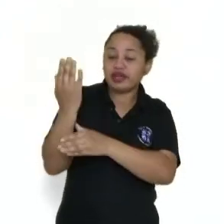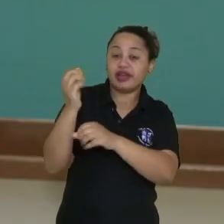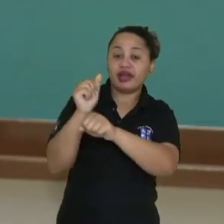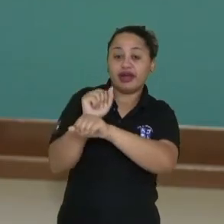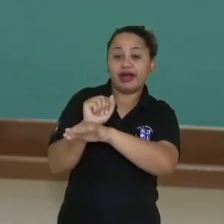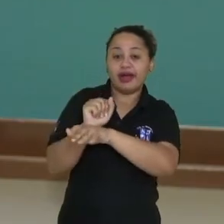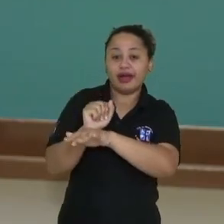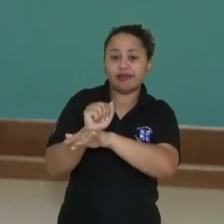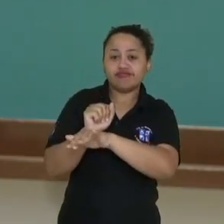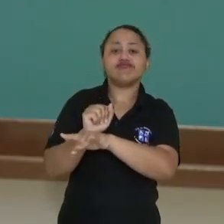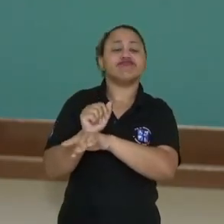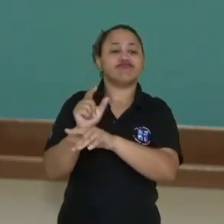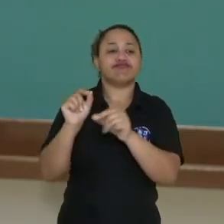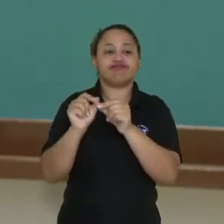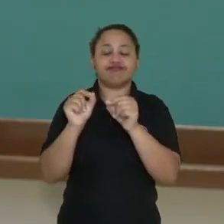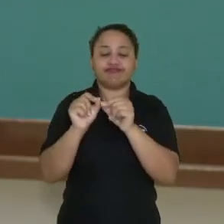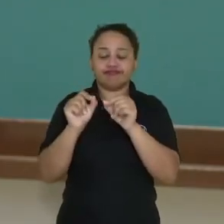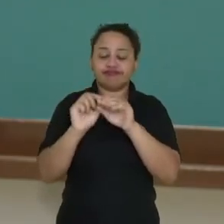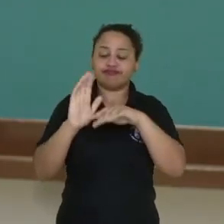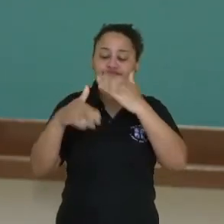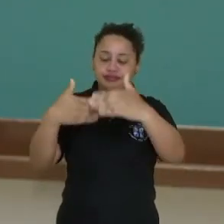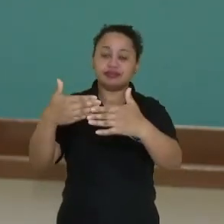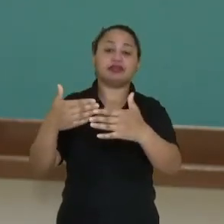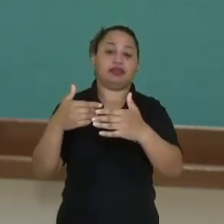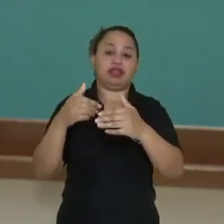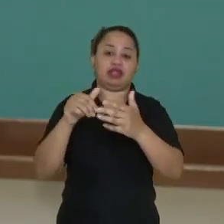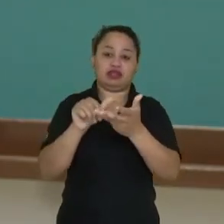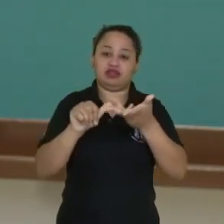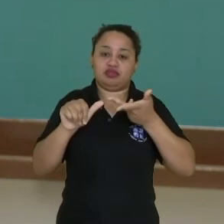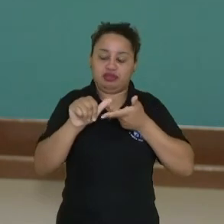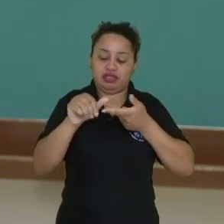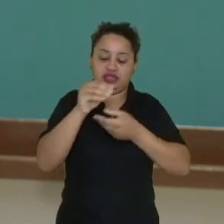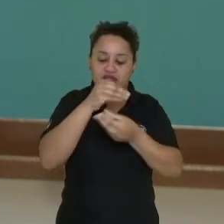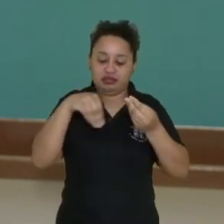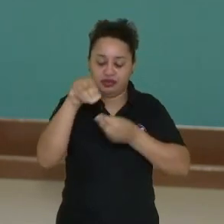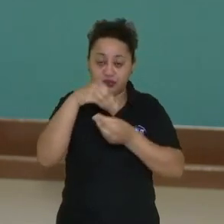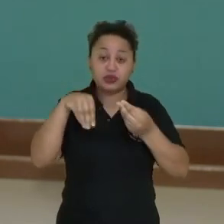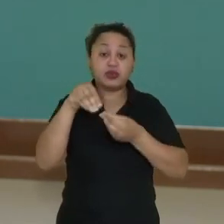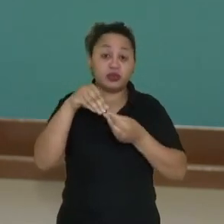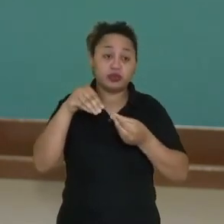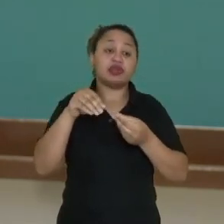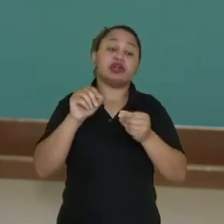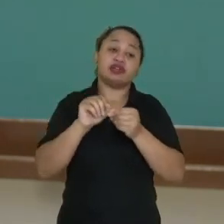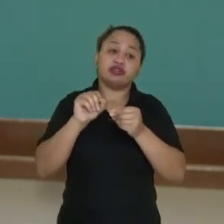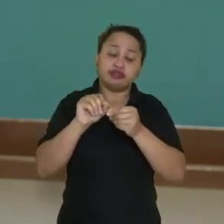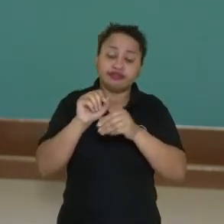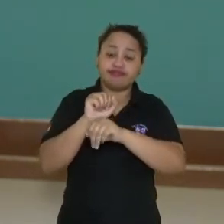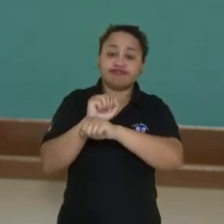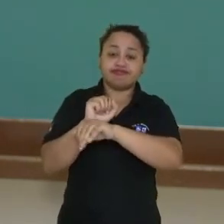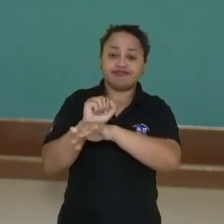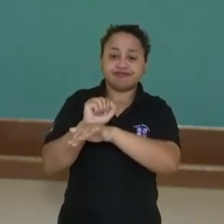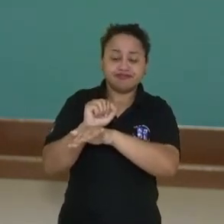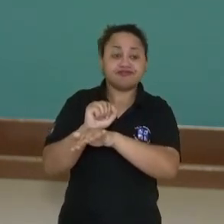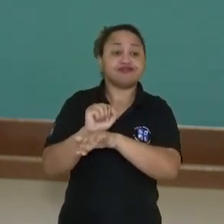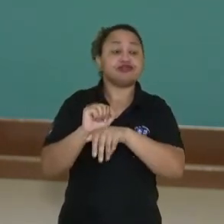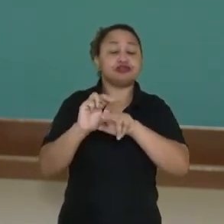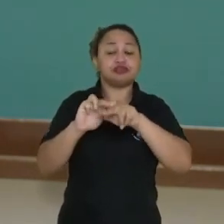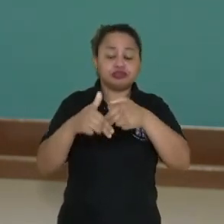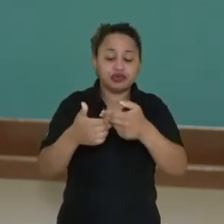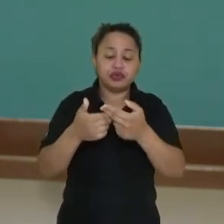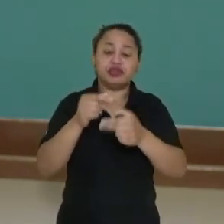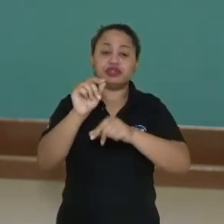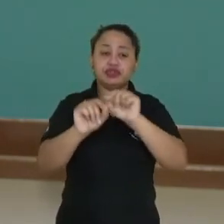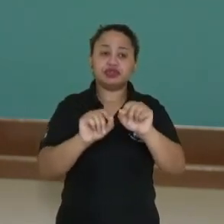tá? De ácidos formados a partir dessas substâncias, né? Daí no caso o ácido nítrico e o nitroso, e essa